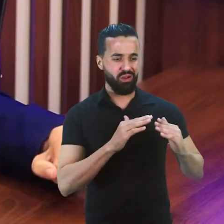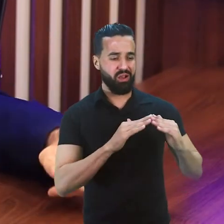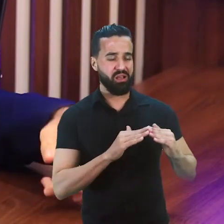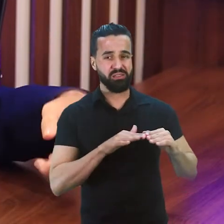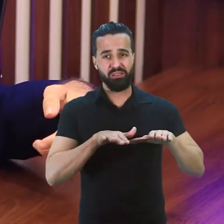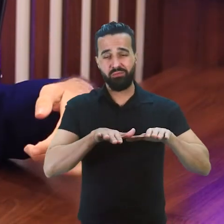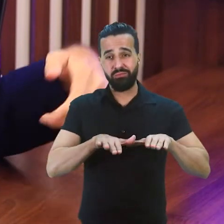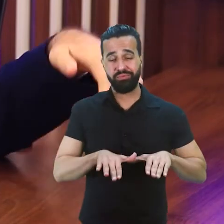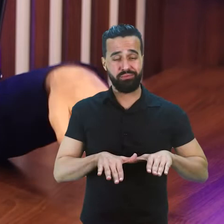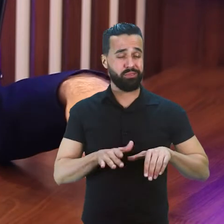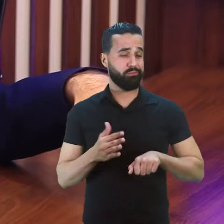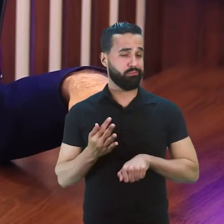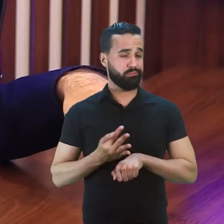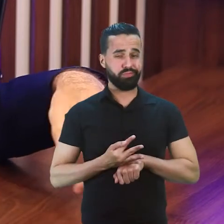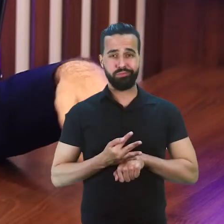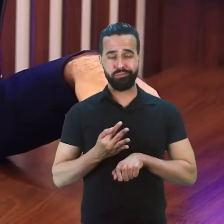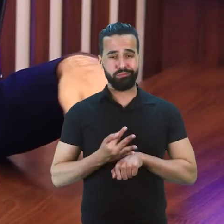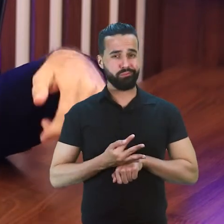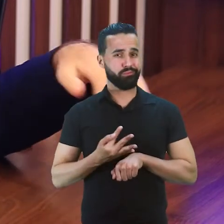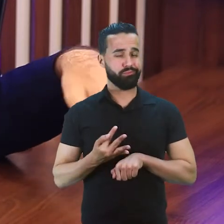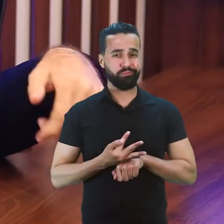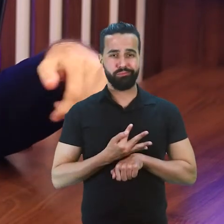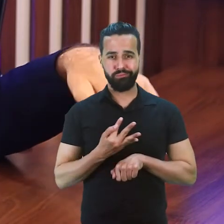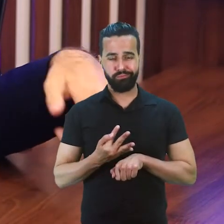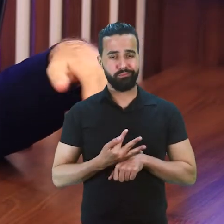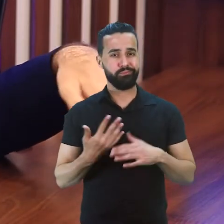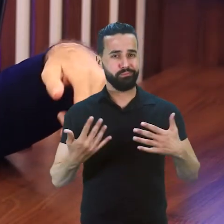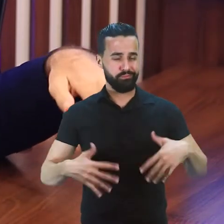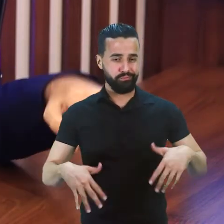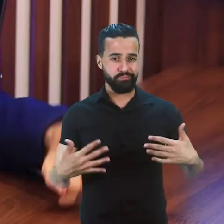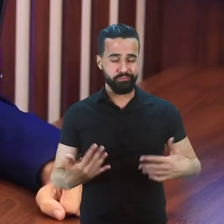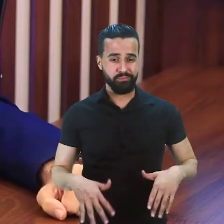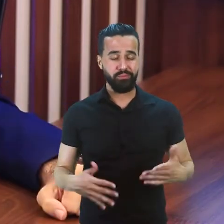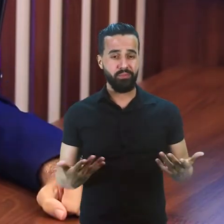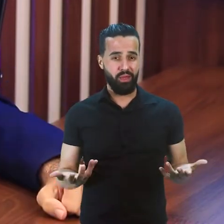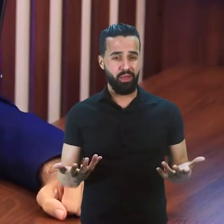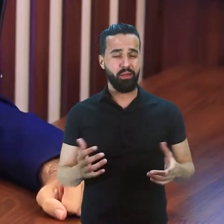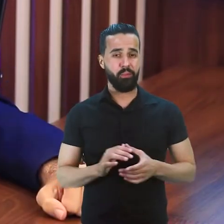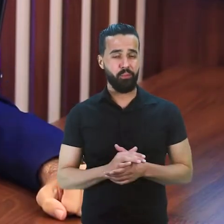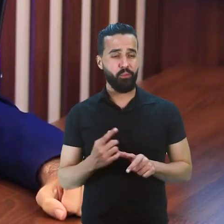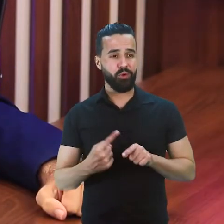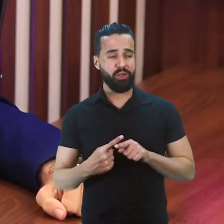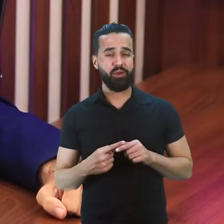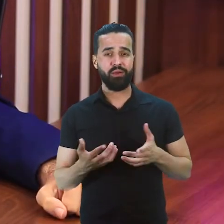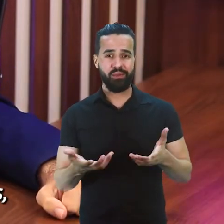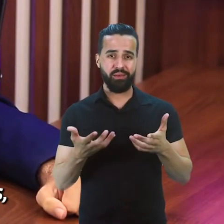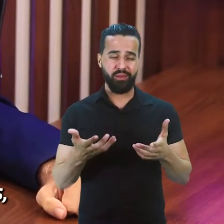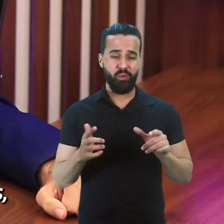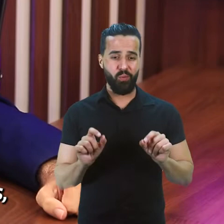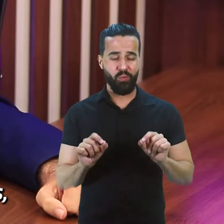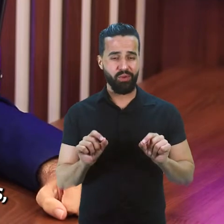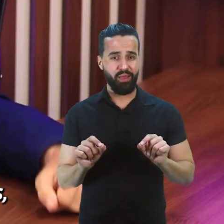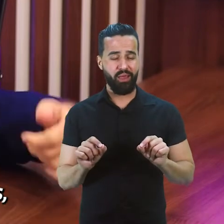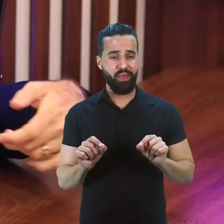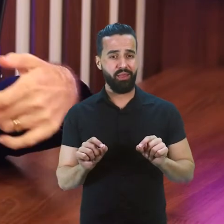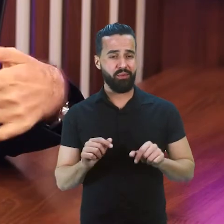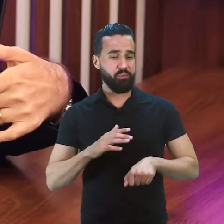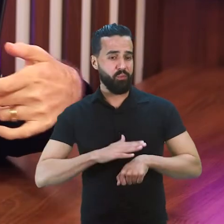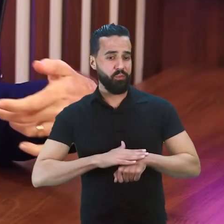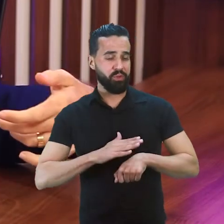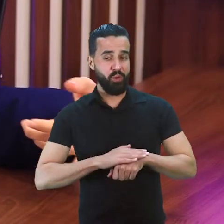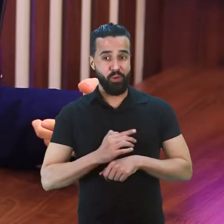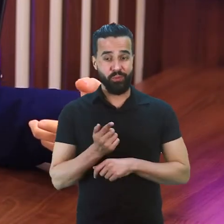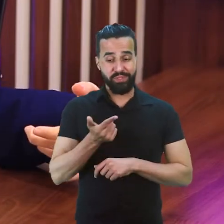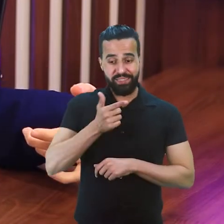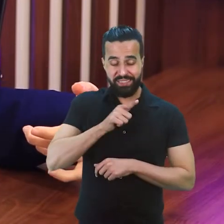Eu queria né, descer para baixo do prédio, já andar ali, eu já fazia isso a partir do momento que eu